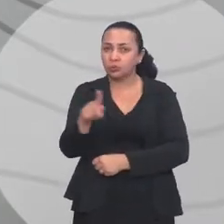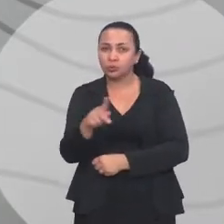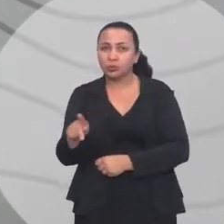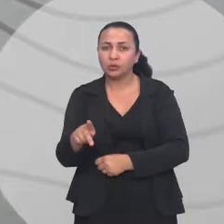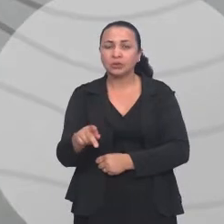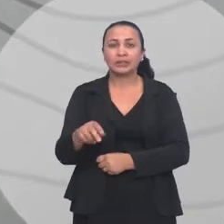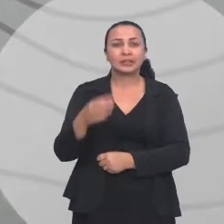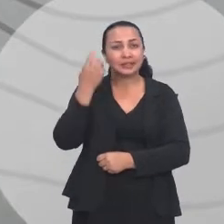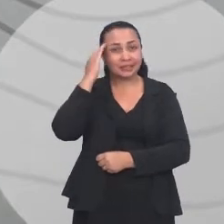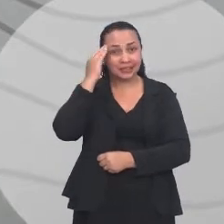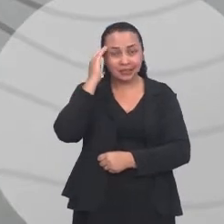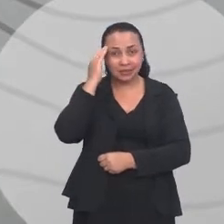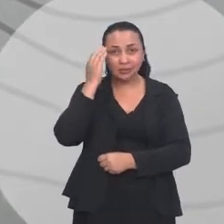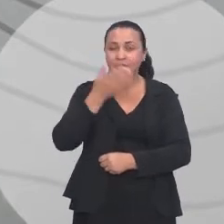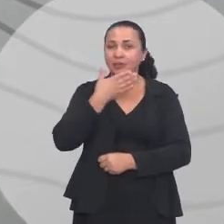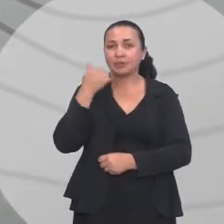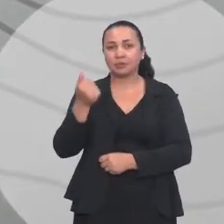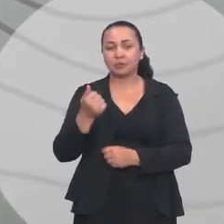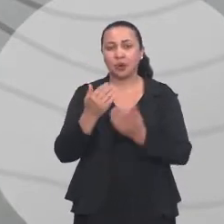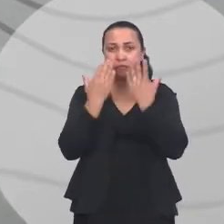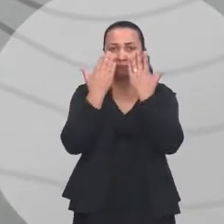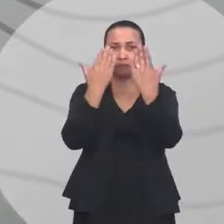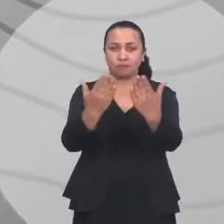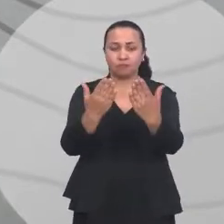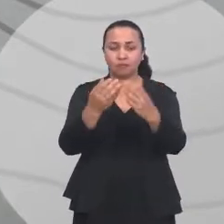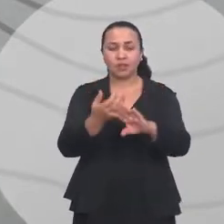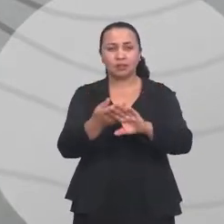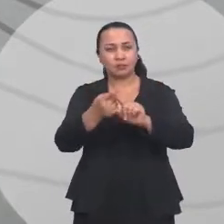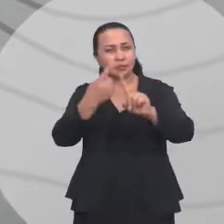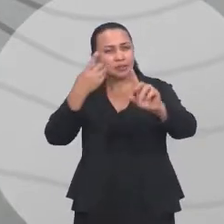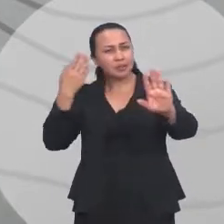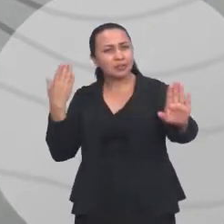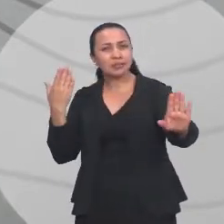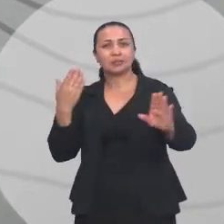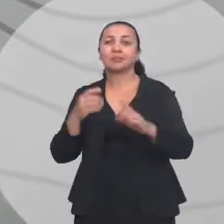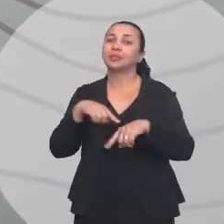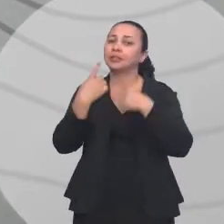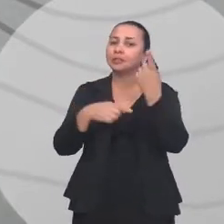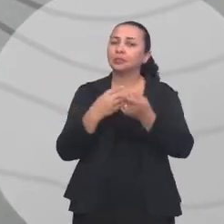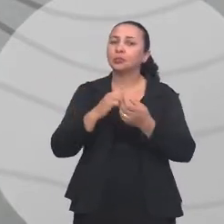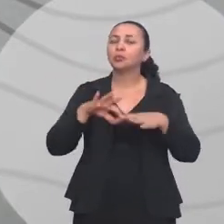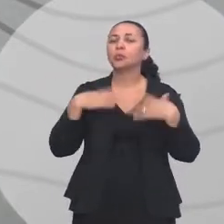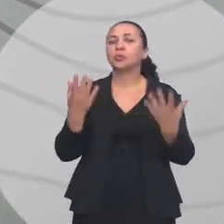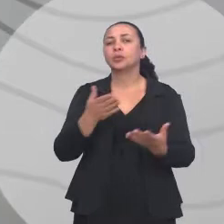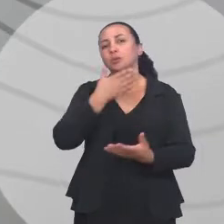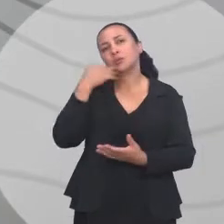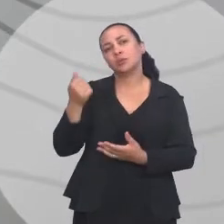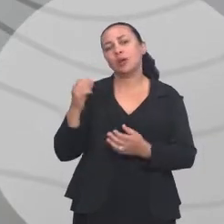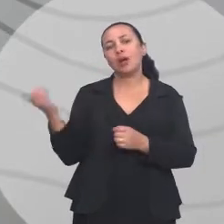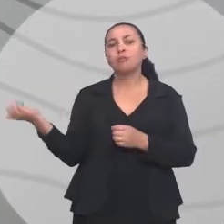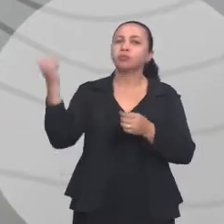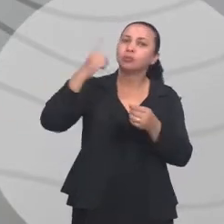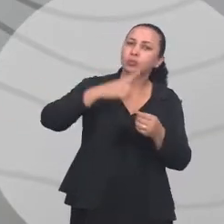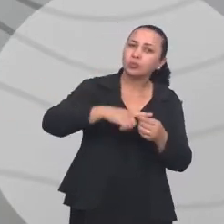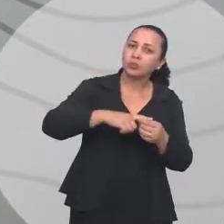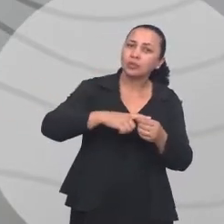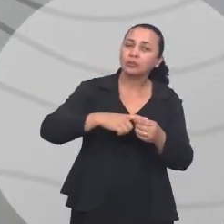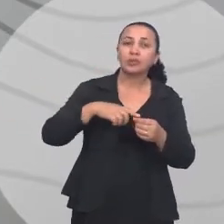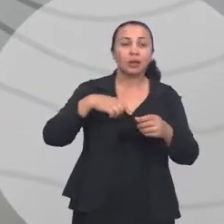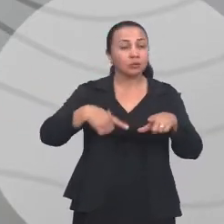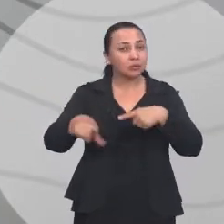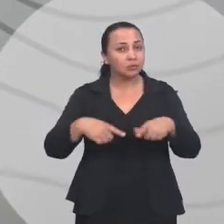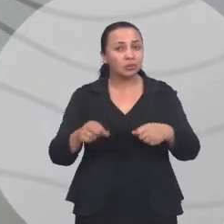seria necessário que a gente enfrentar se esse período de distanciamento e depois quando houvesse condições sanitárias nós retornaremos às nossas atividades